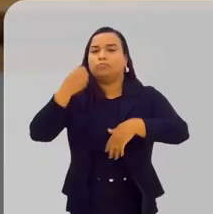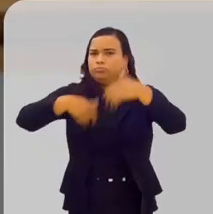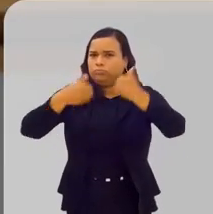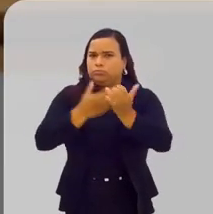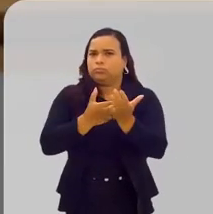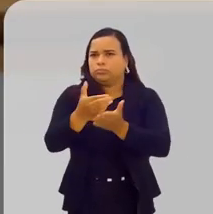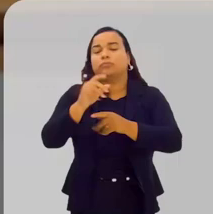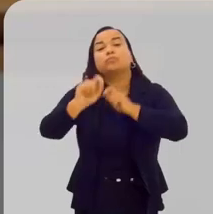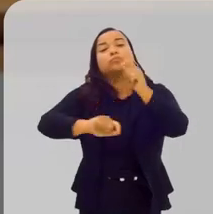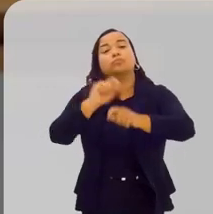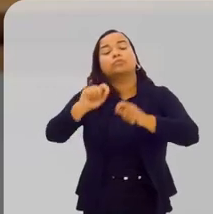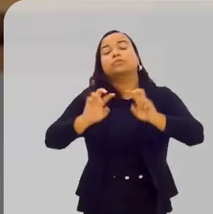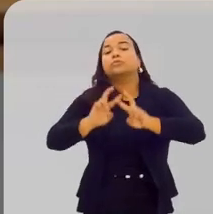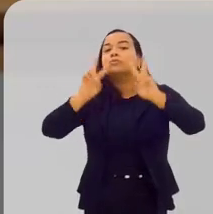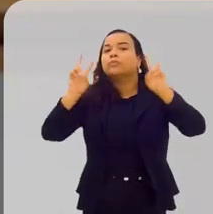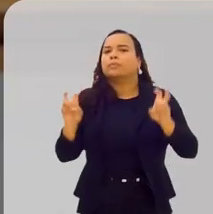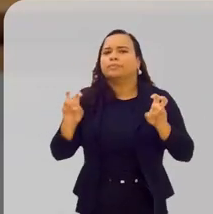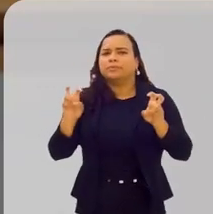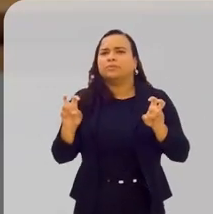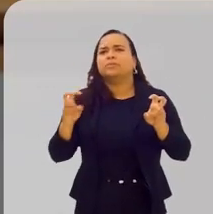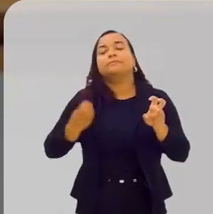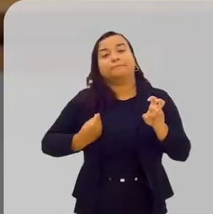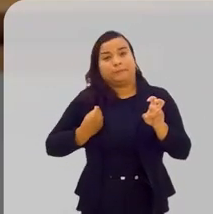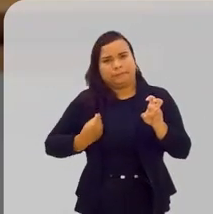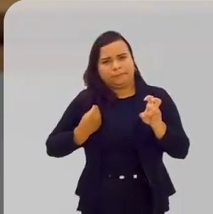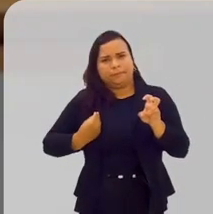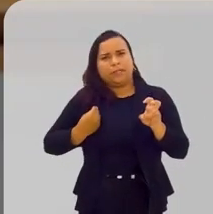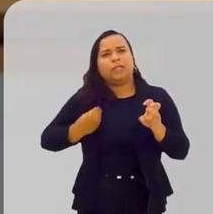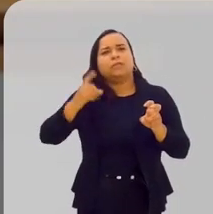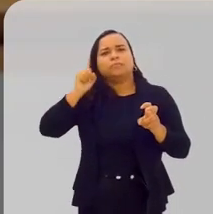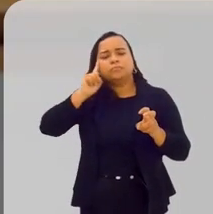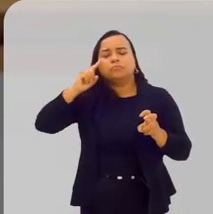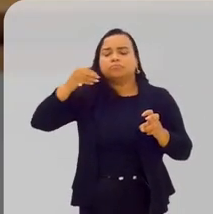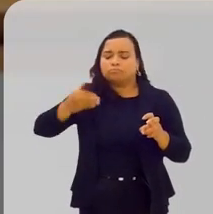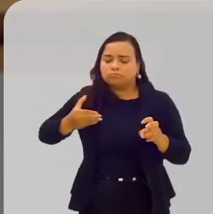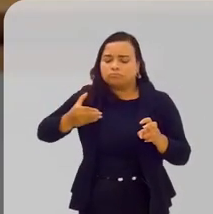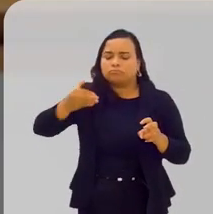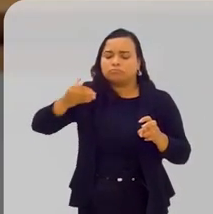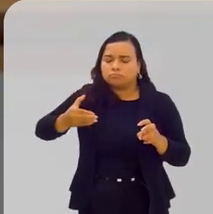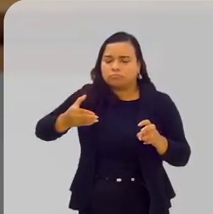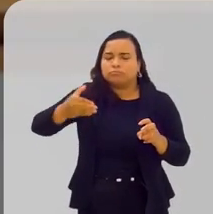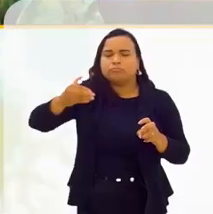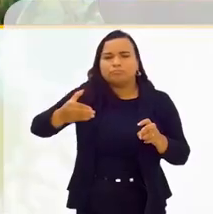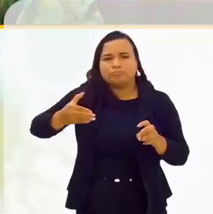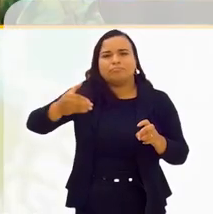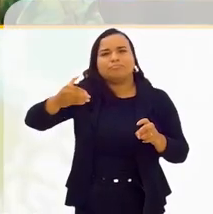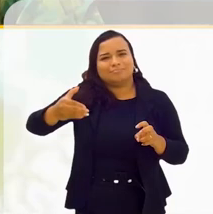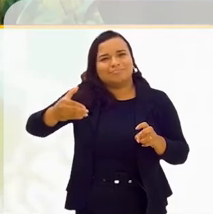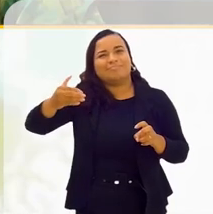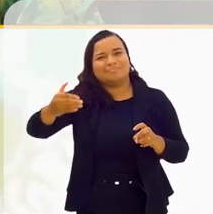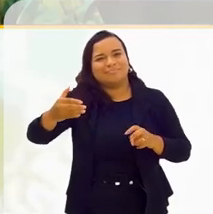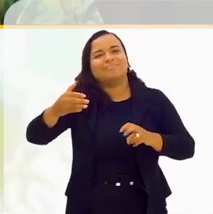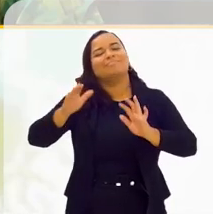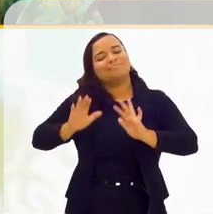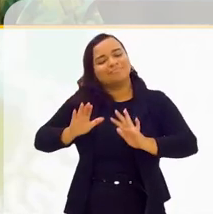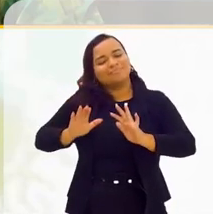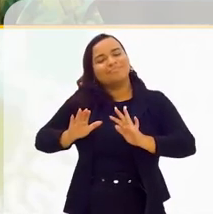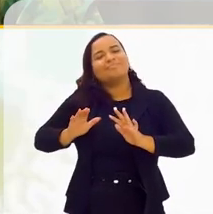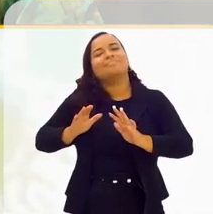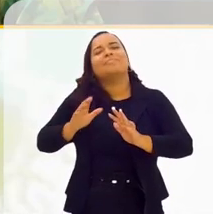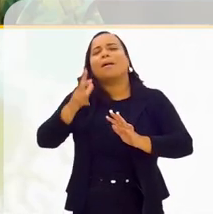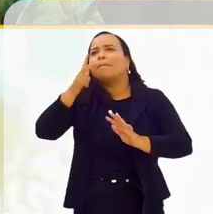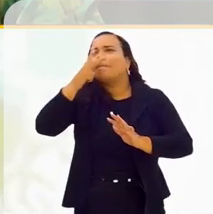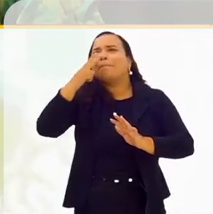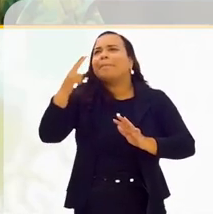falando sobre viver um dia de cada vez e parece